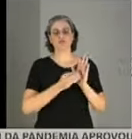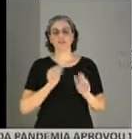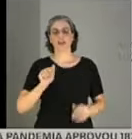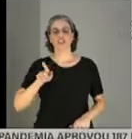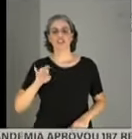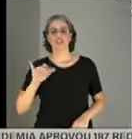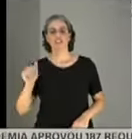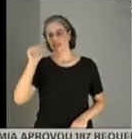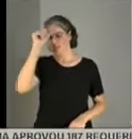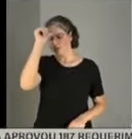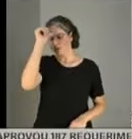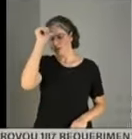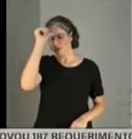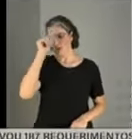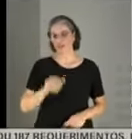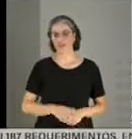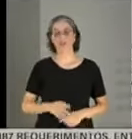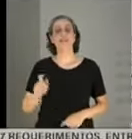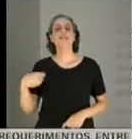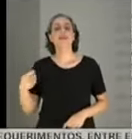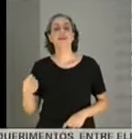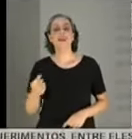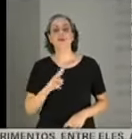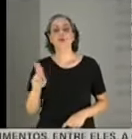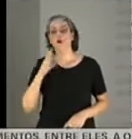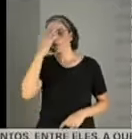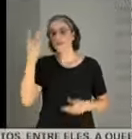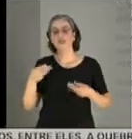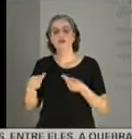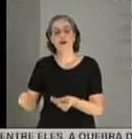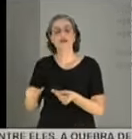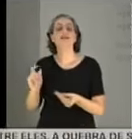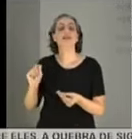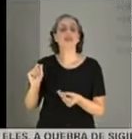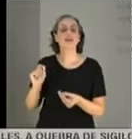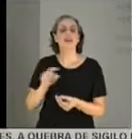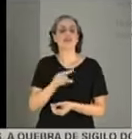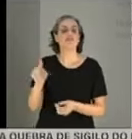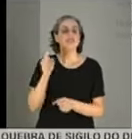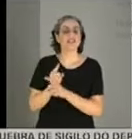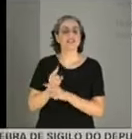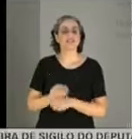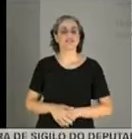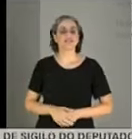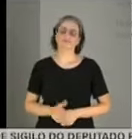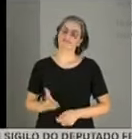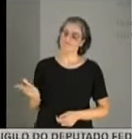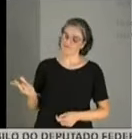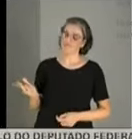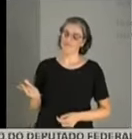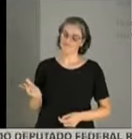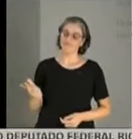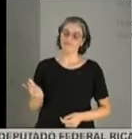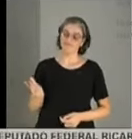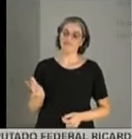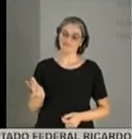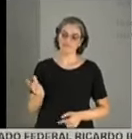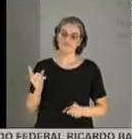reguladora indiana. E quem é que apresenta a emenda? Vamos lá, vamos ver se vocês acertam. Está aí, adivinha.